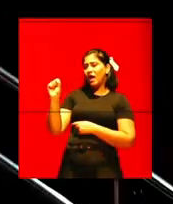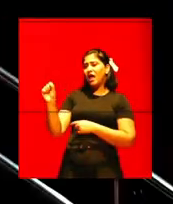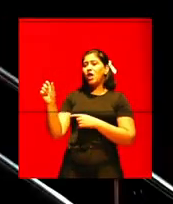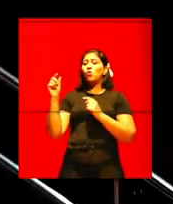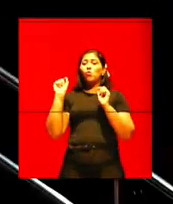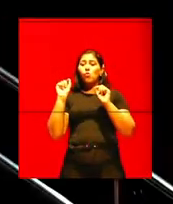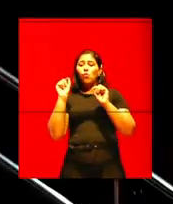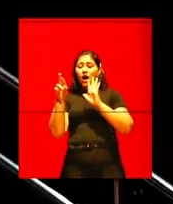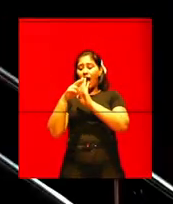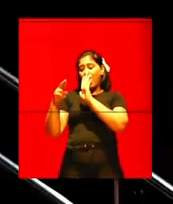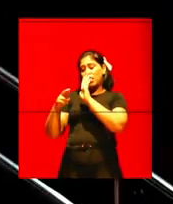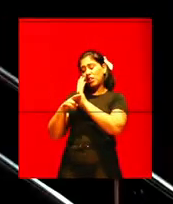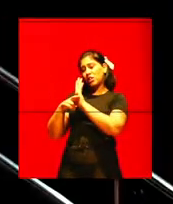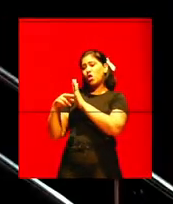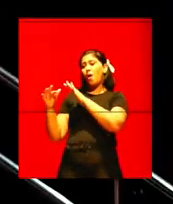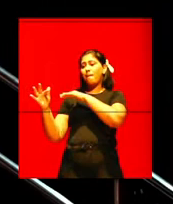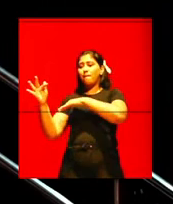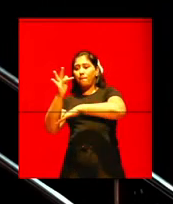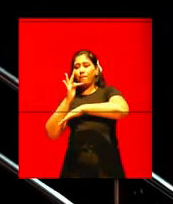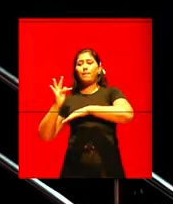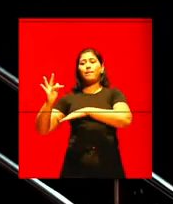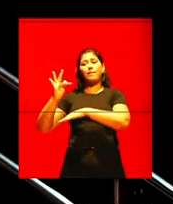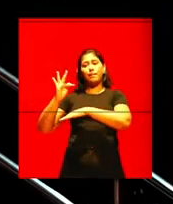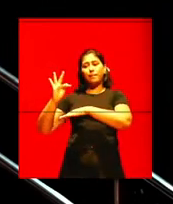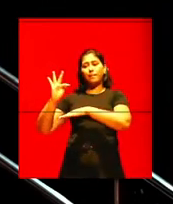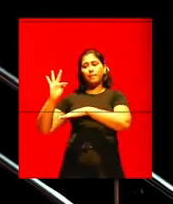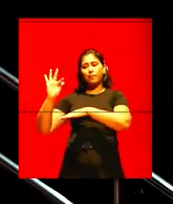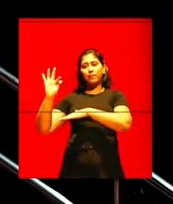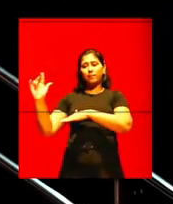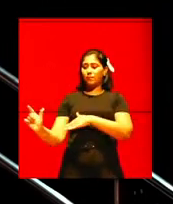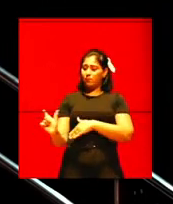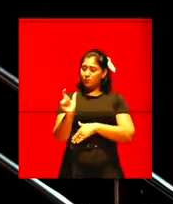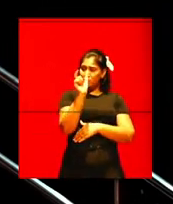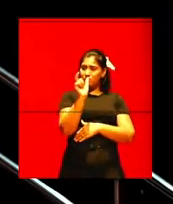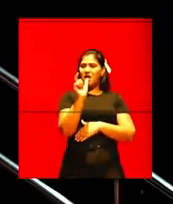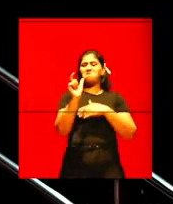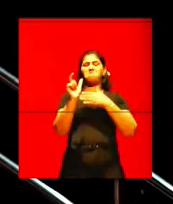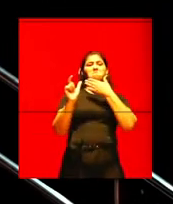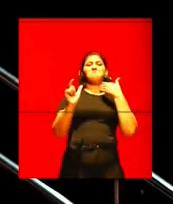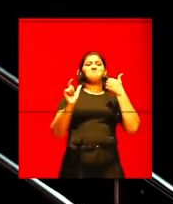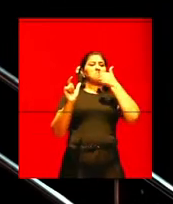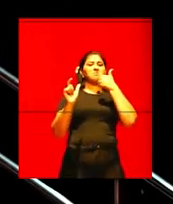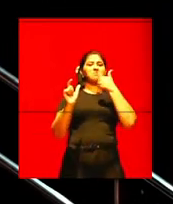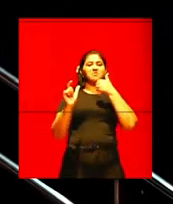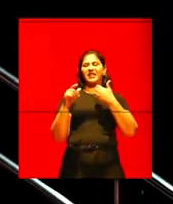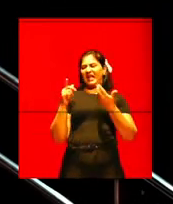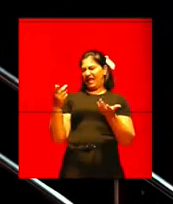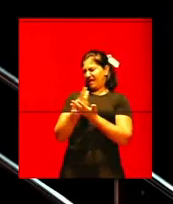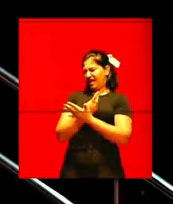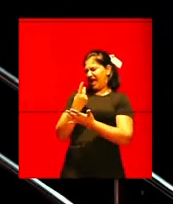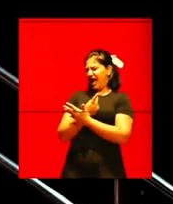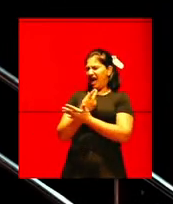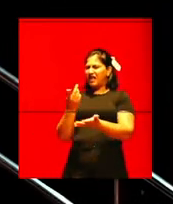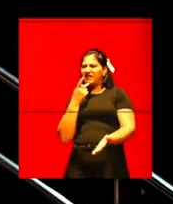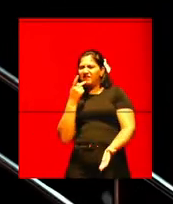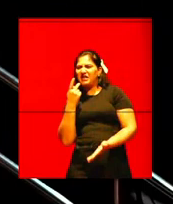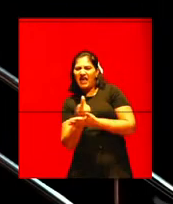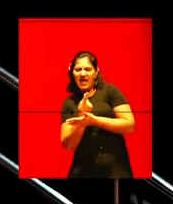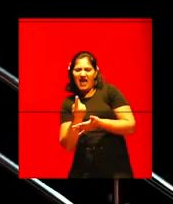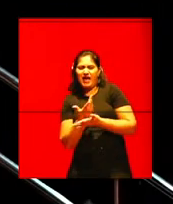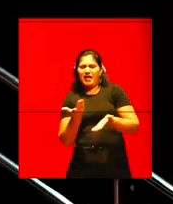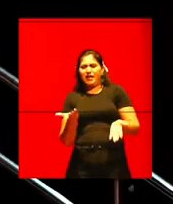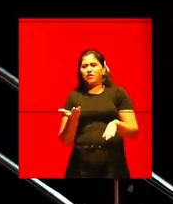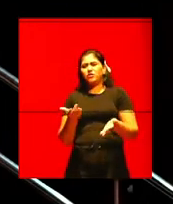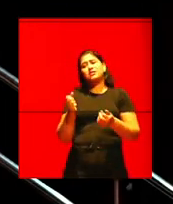e coloca a língua padrão como norma de prestígio. É a melhor. Fulano fala errado. E aí, se você usa